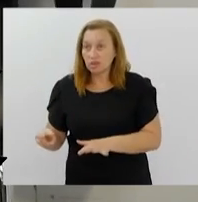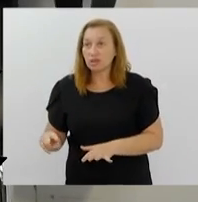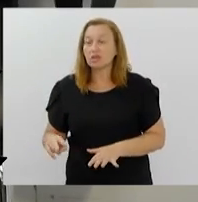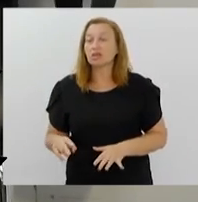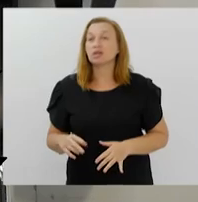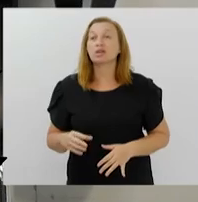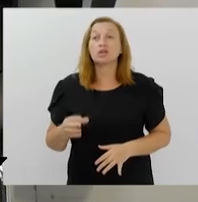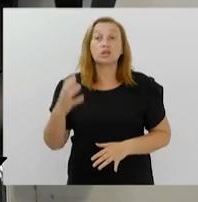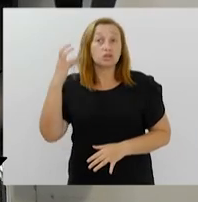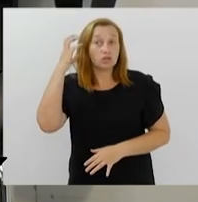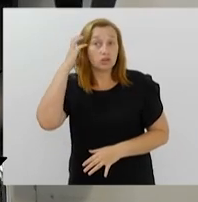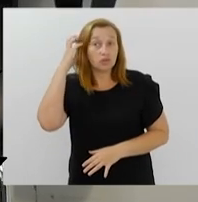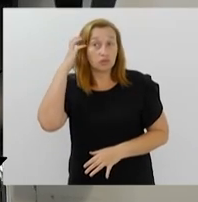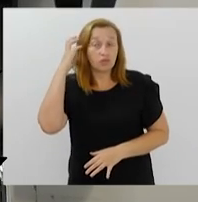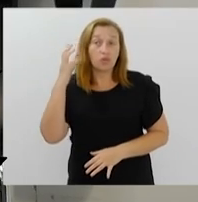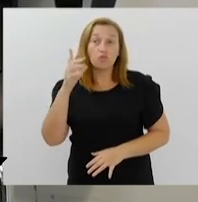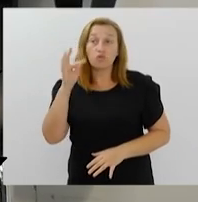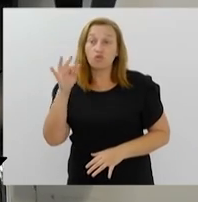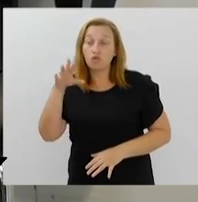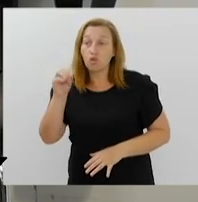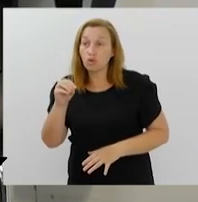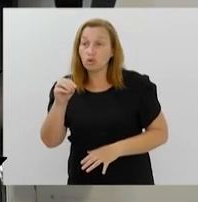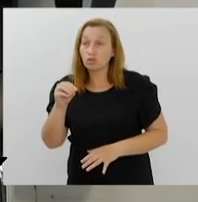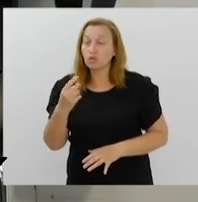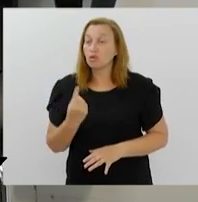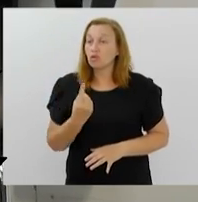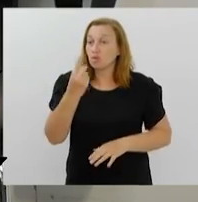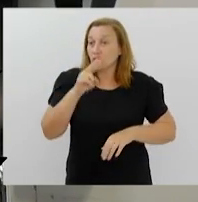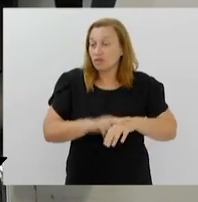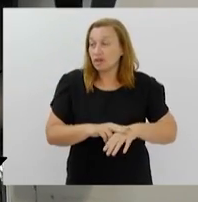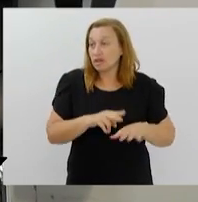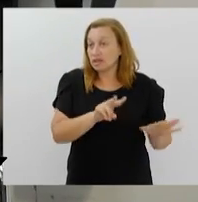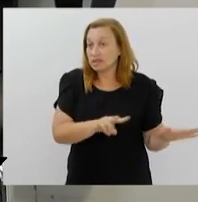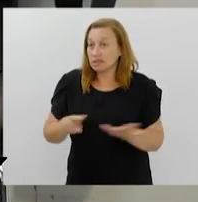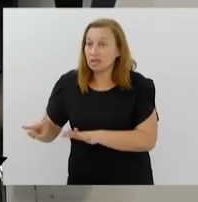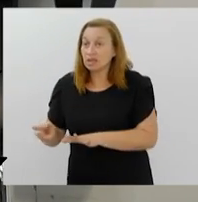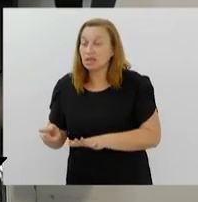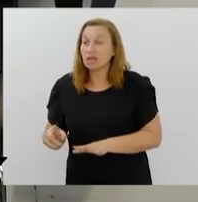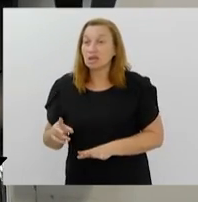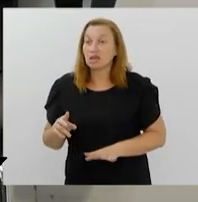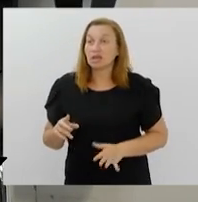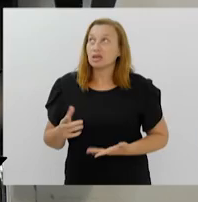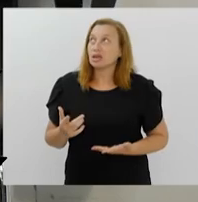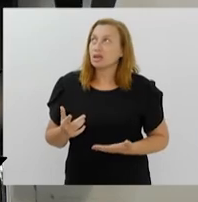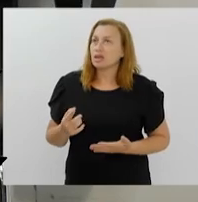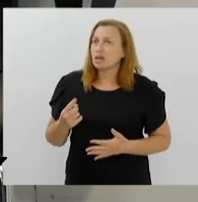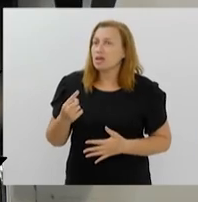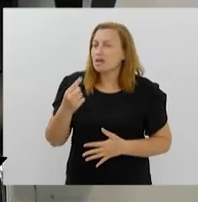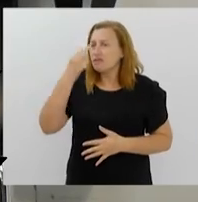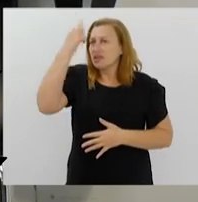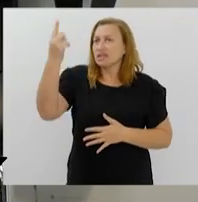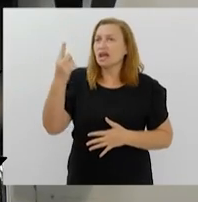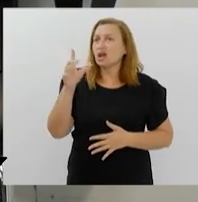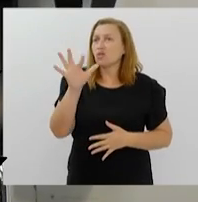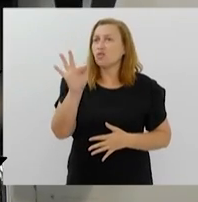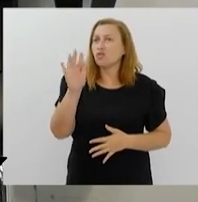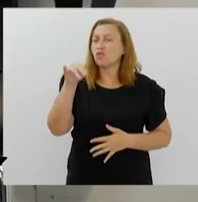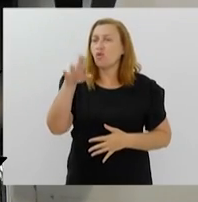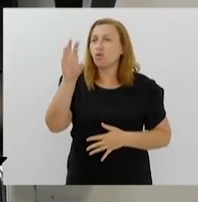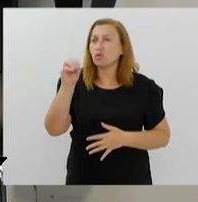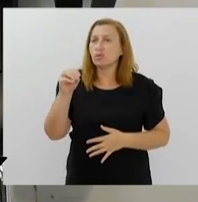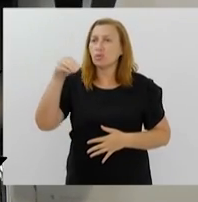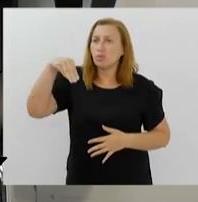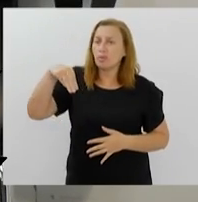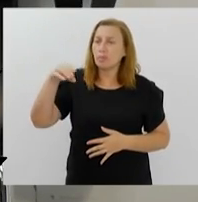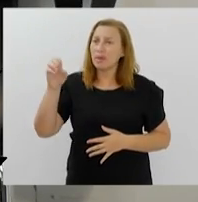semana sessão inventaram até sessão de de terapia tipo fono medec não existe metodologia medec para